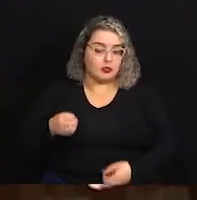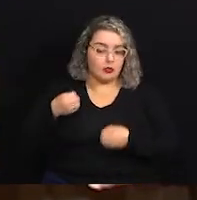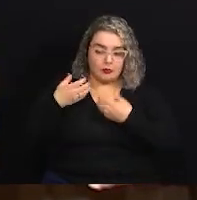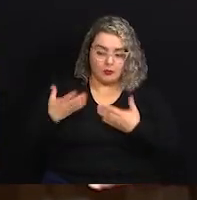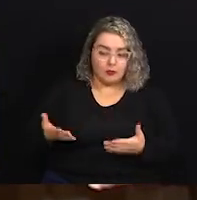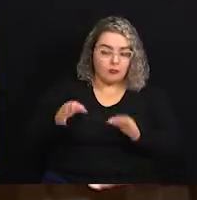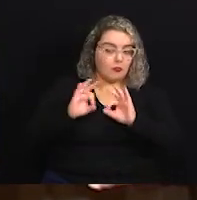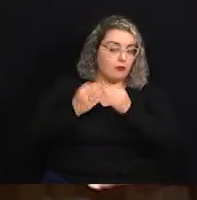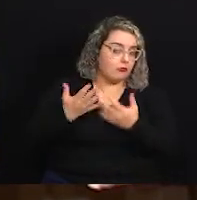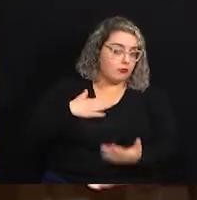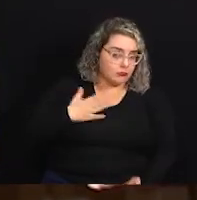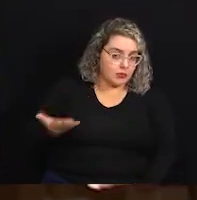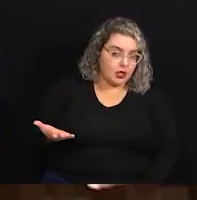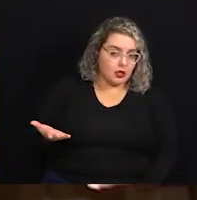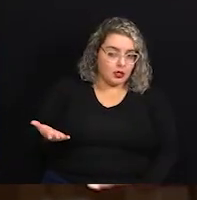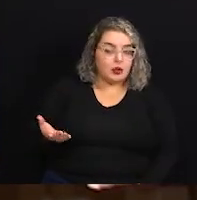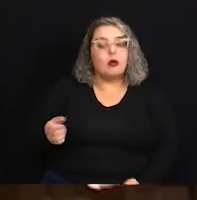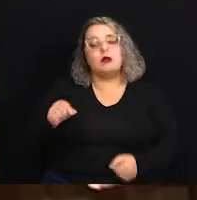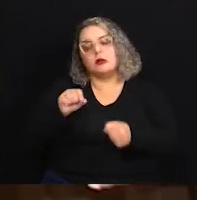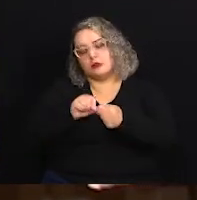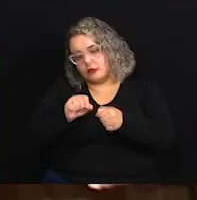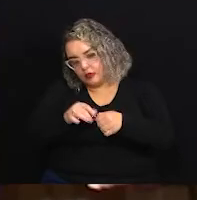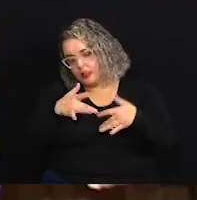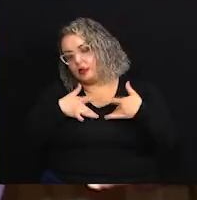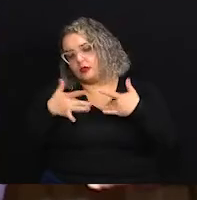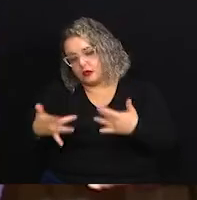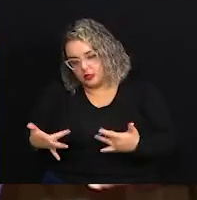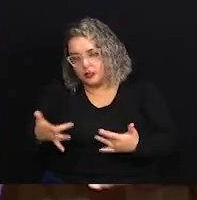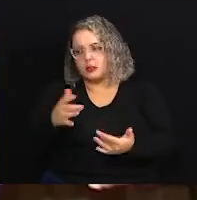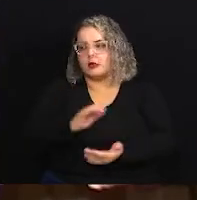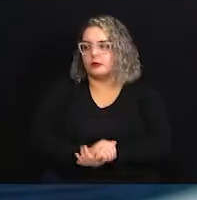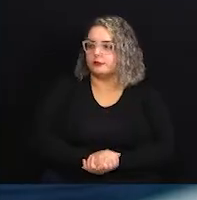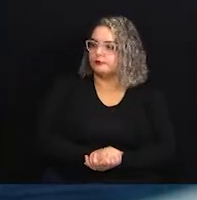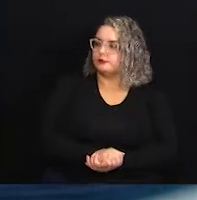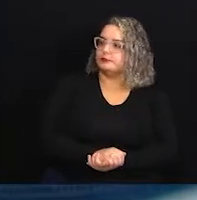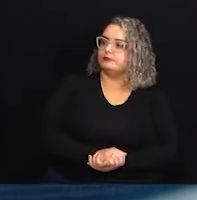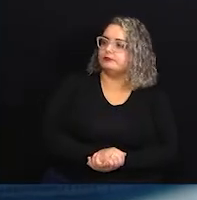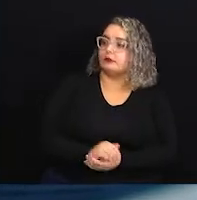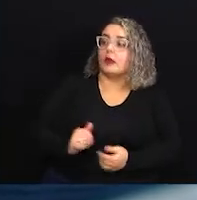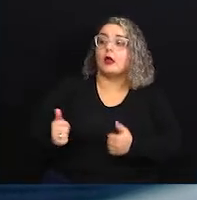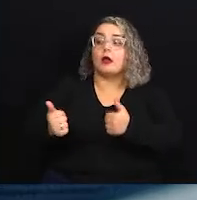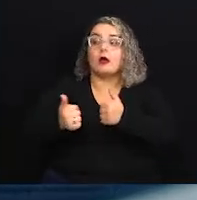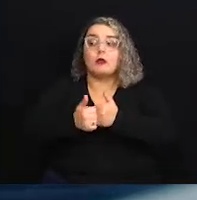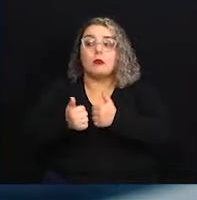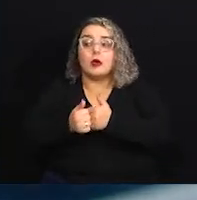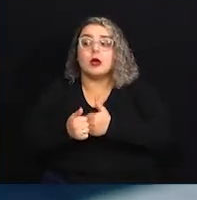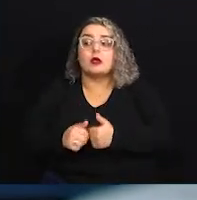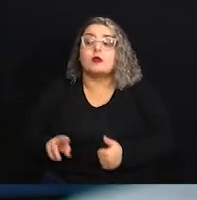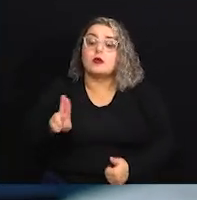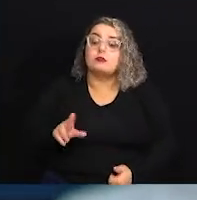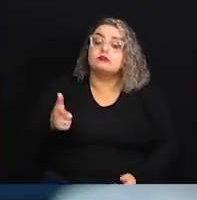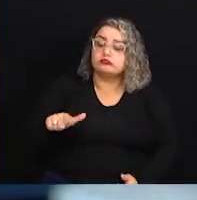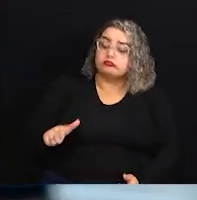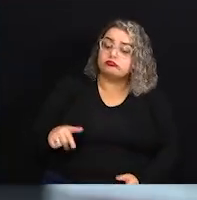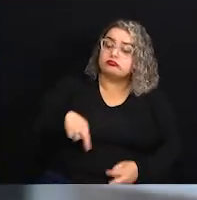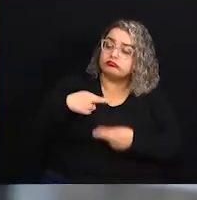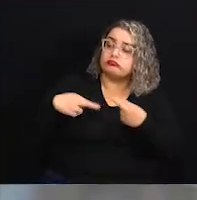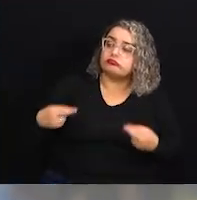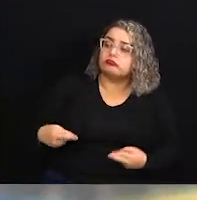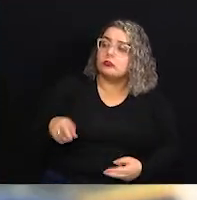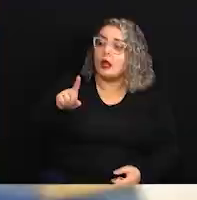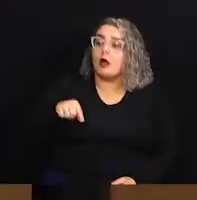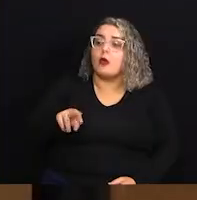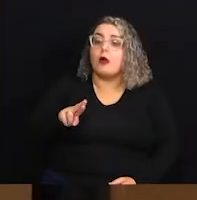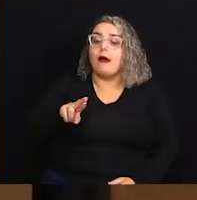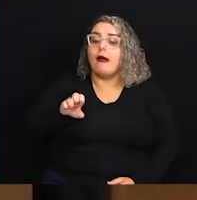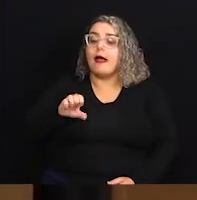servindo para essas familiares, elas também fazem doação dessas peças. Bem perto ao reutilizar e reciclar